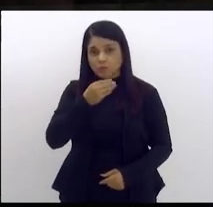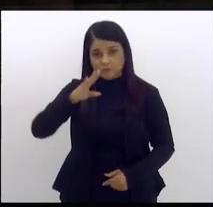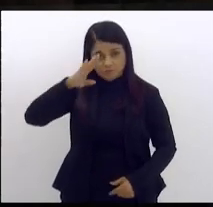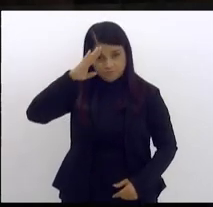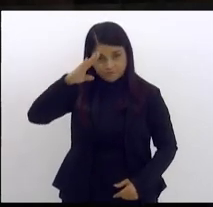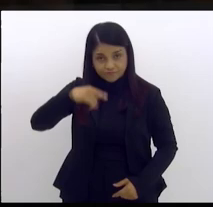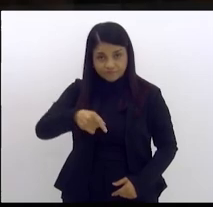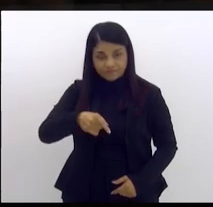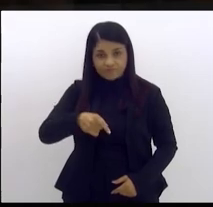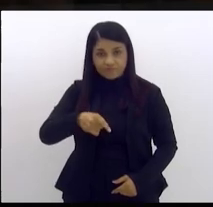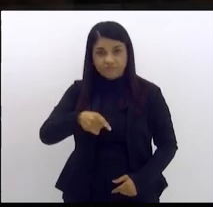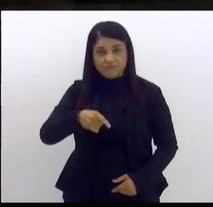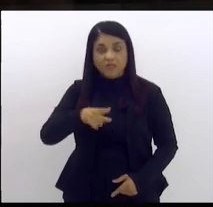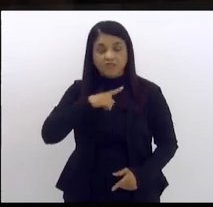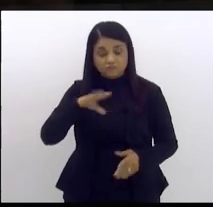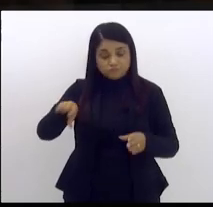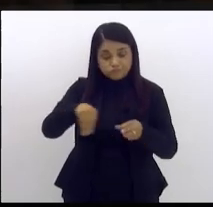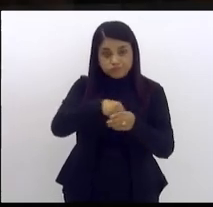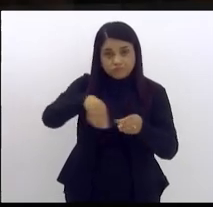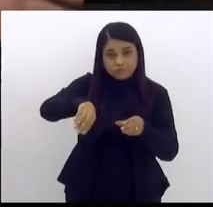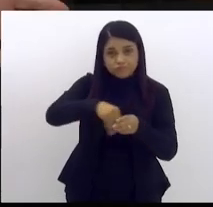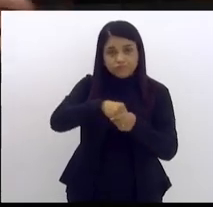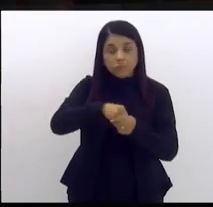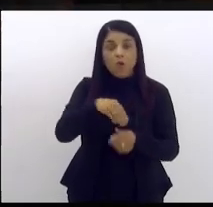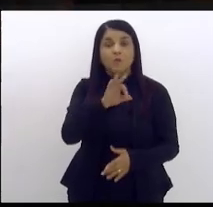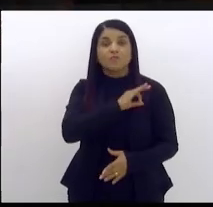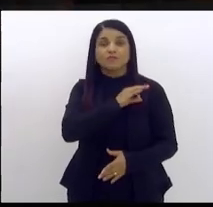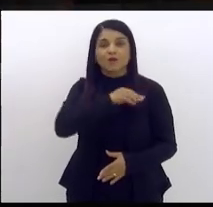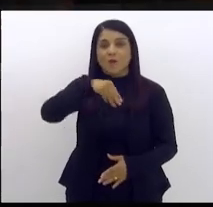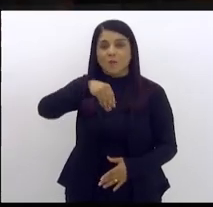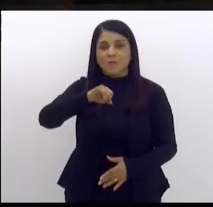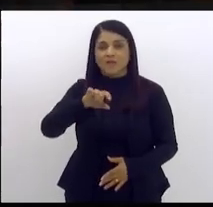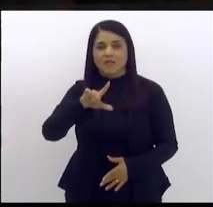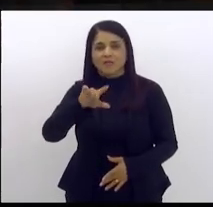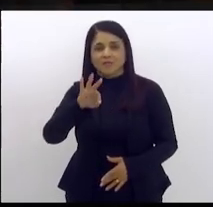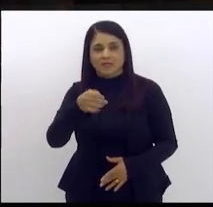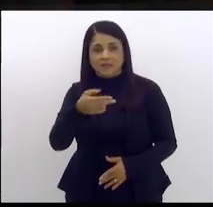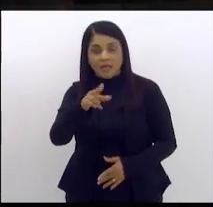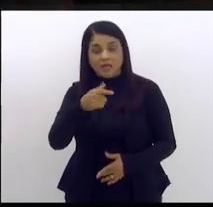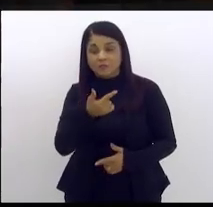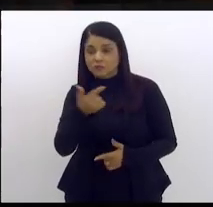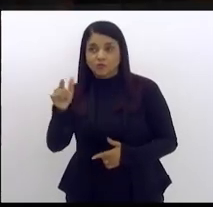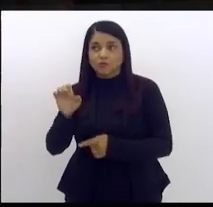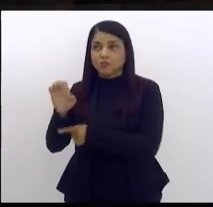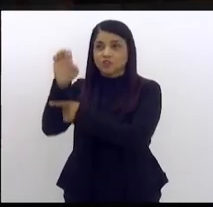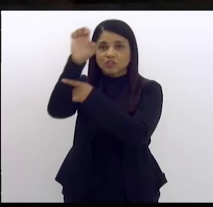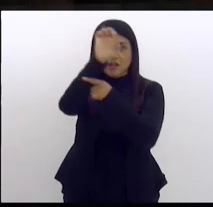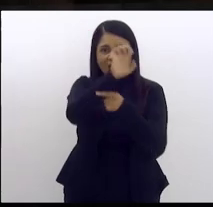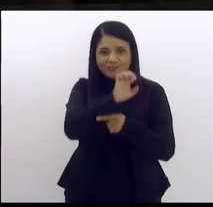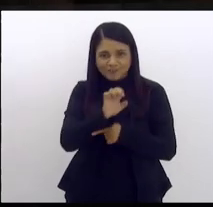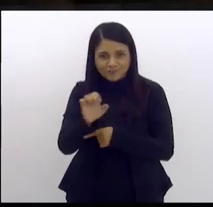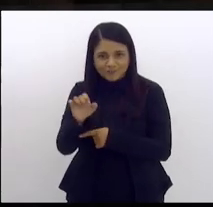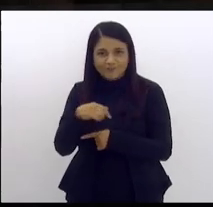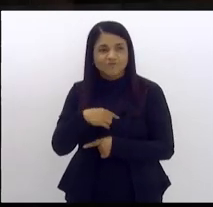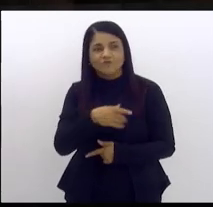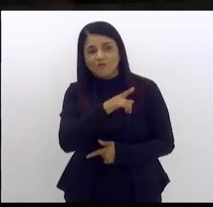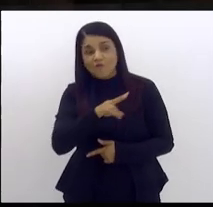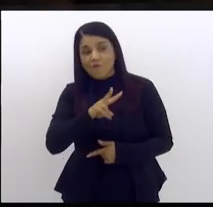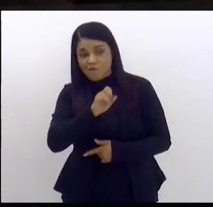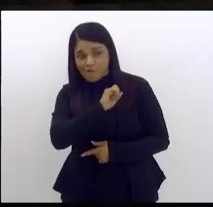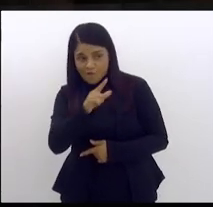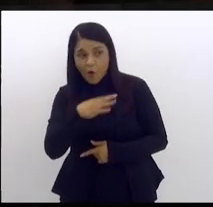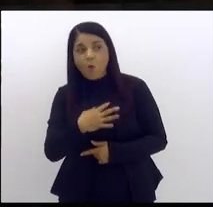é composta de policiais militares de outros estados meu querido Valda Ceasa que conhece